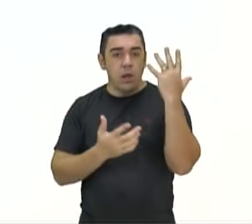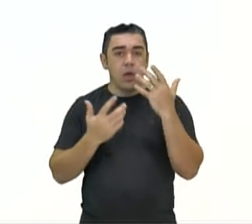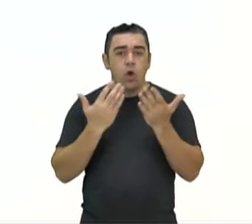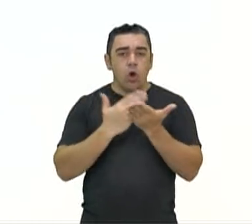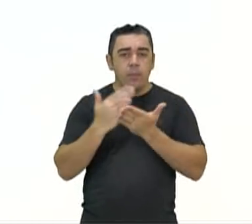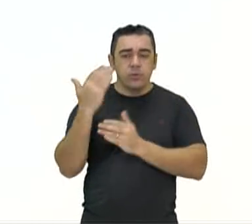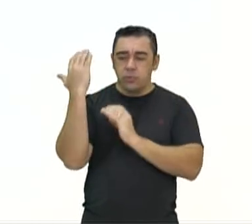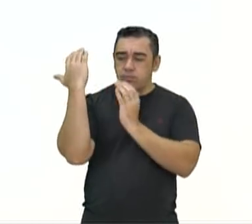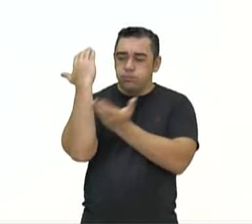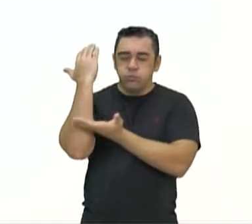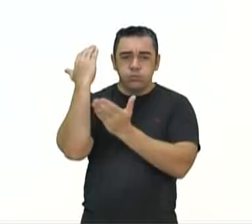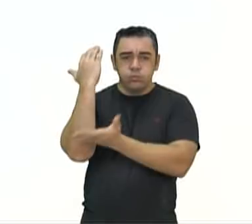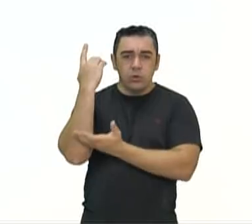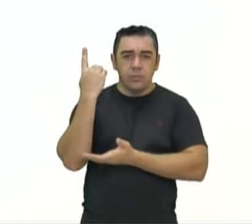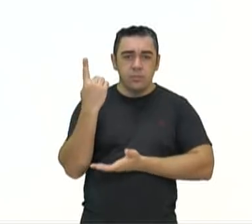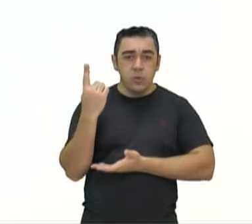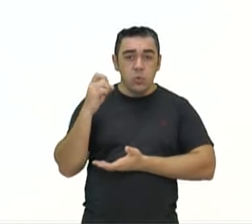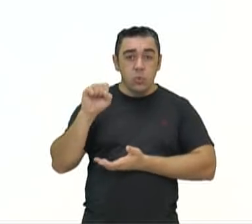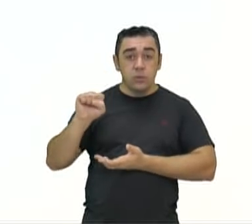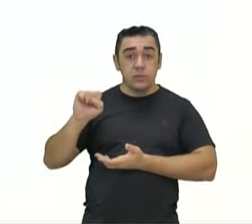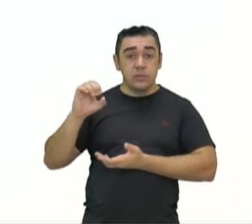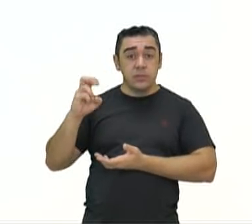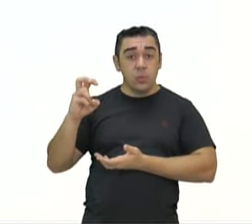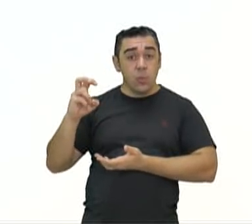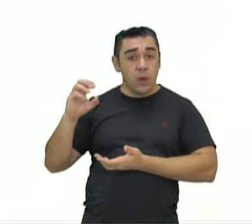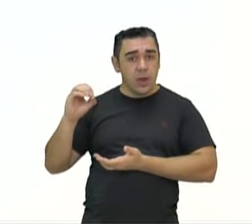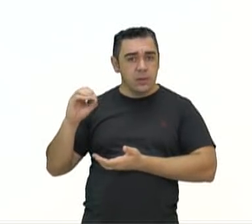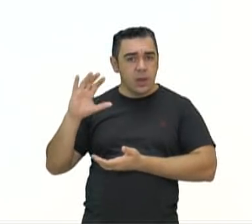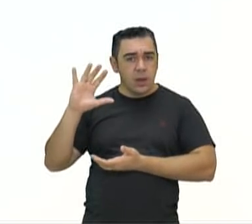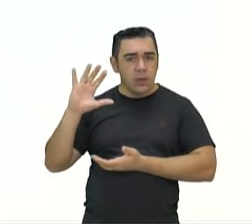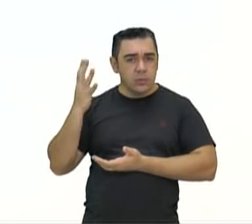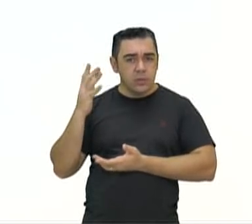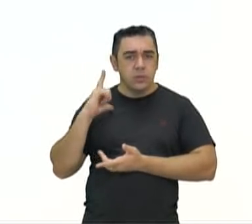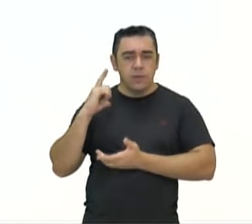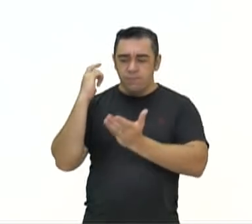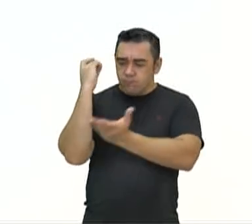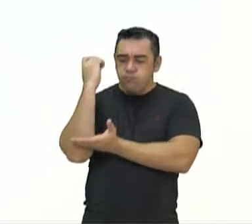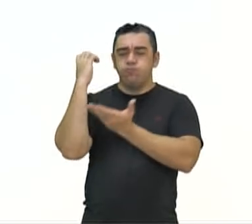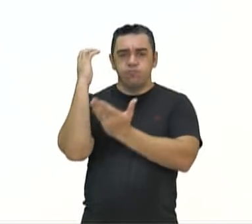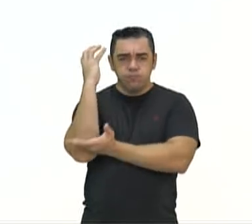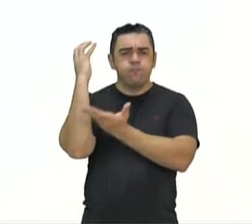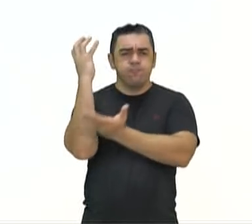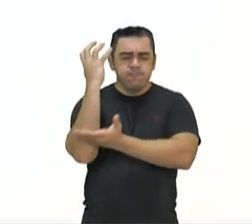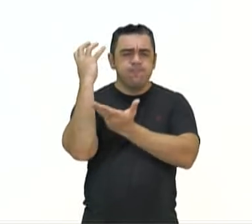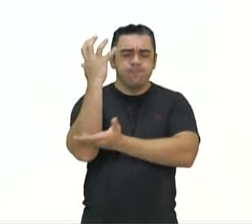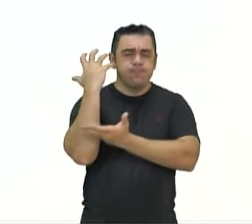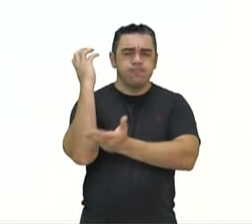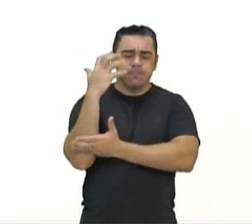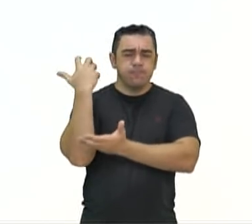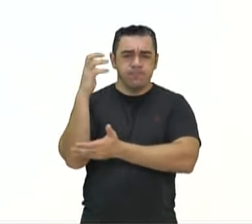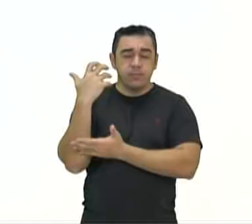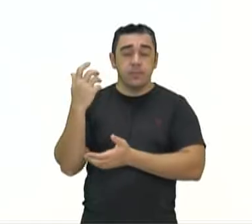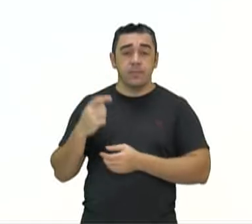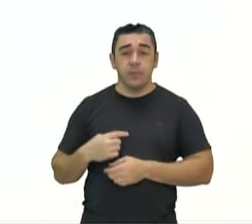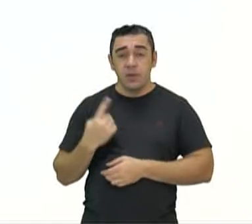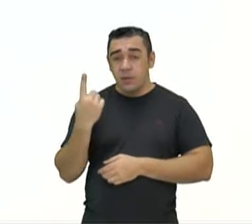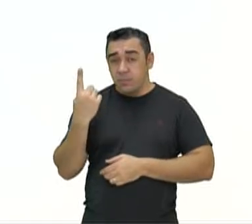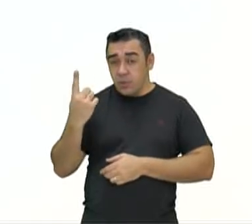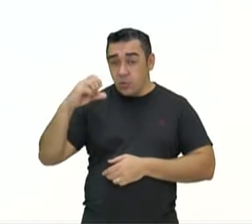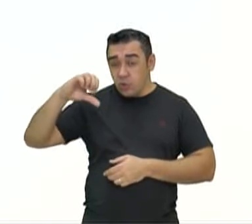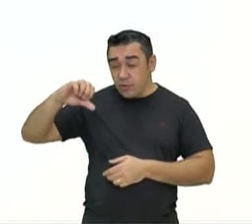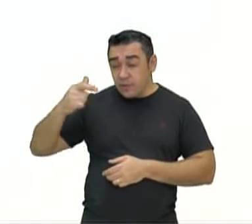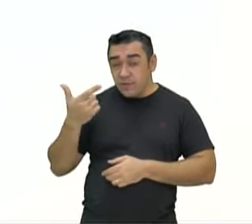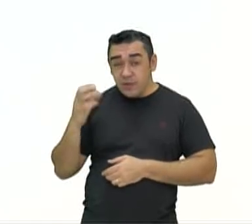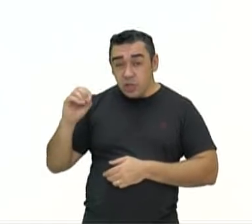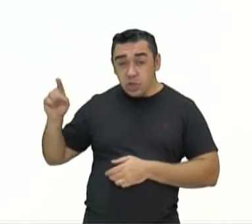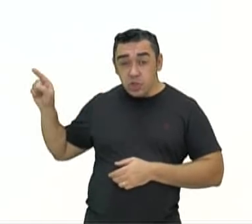1850 começou aqui um processo de desmatamento, ó, tá vendo? Regiões litorâneas e tal. Olha aqui,